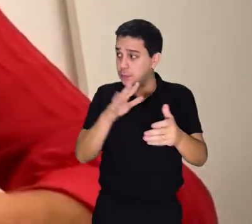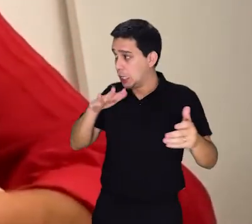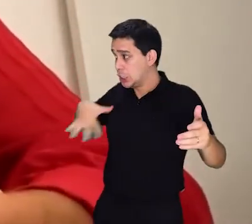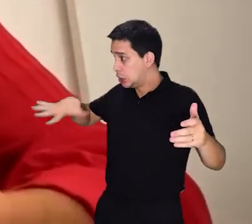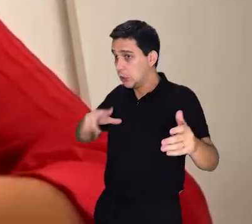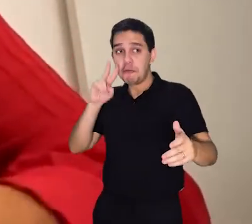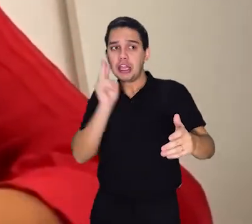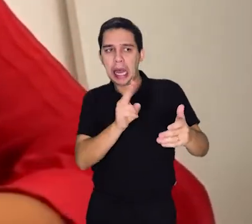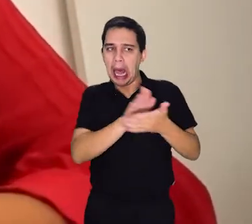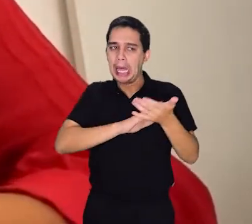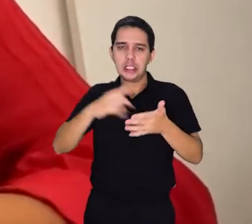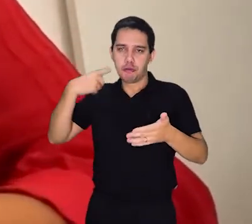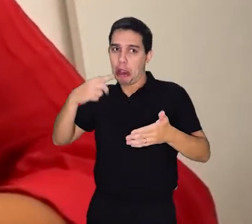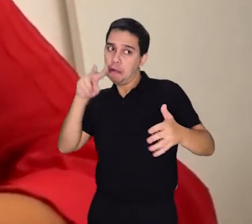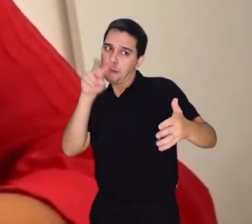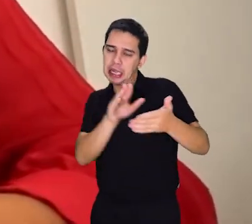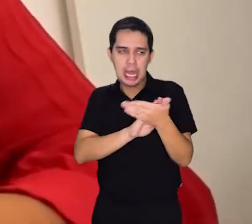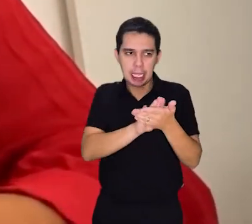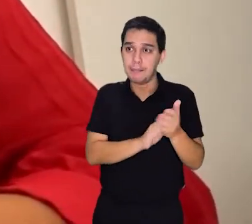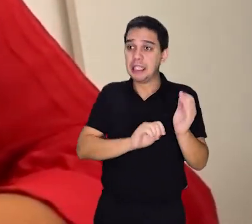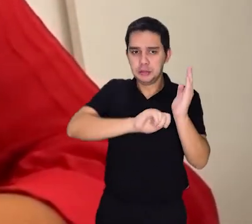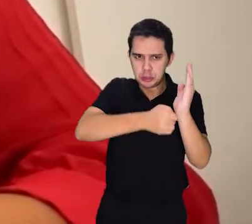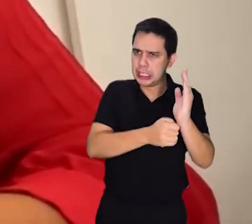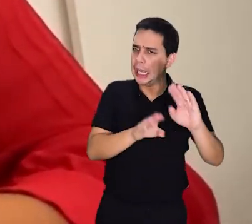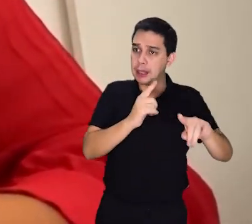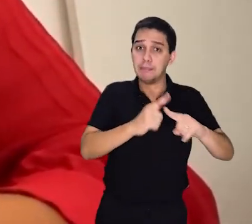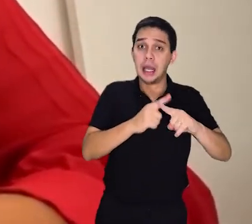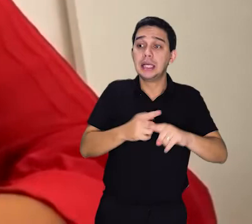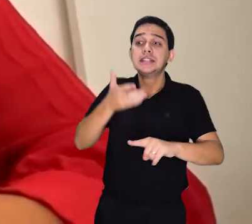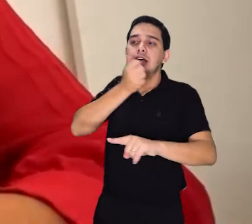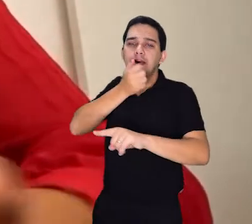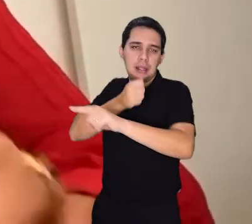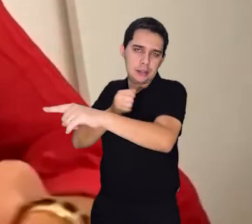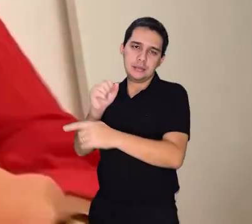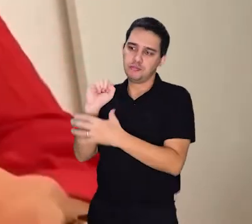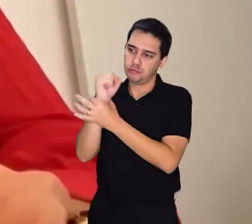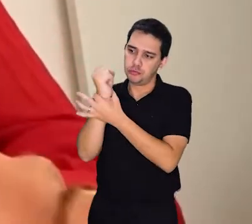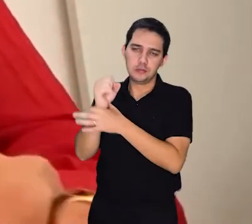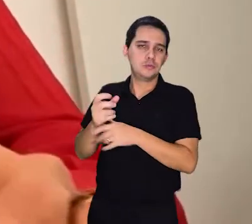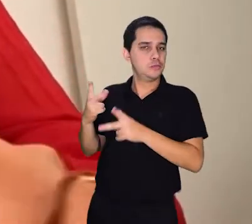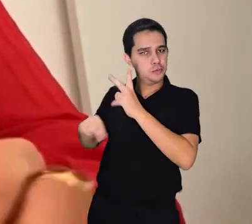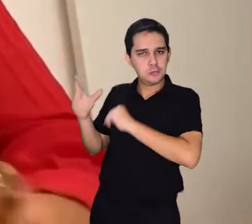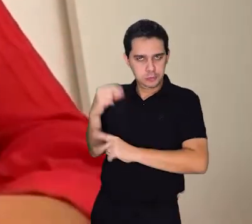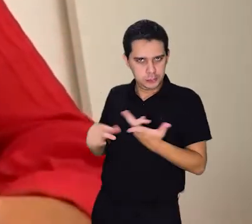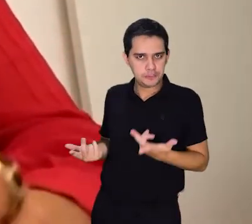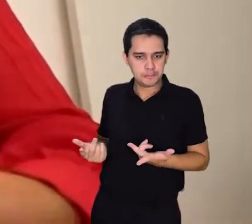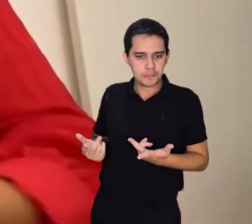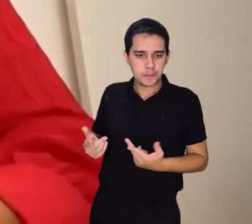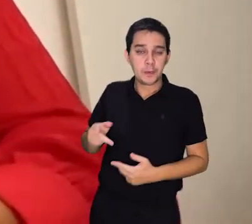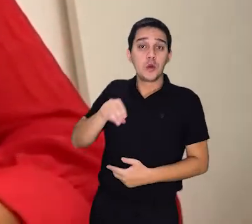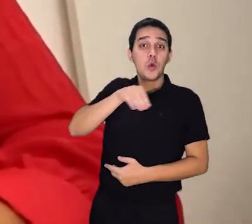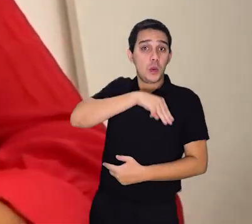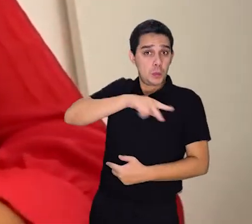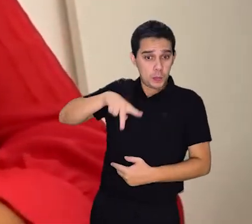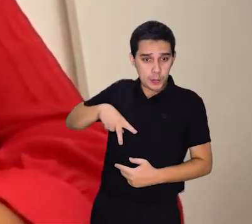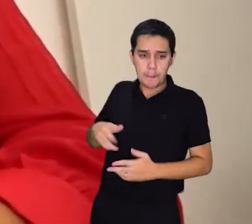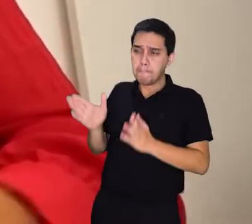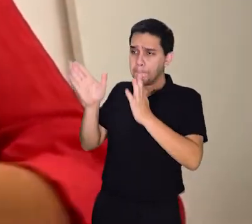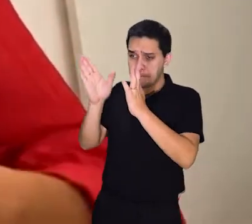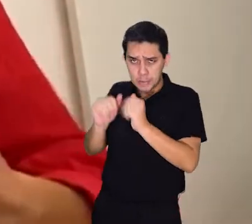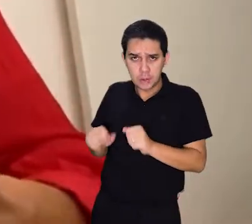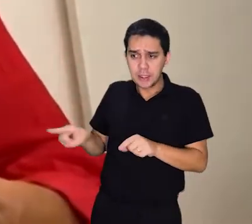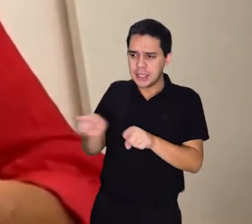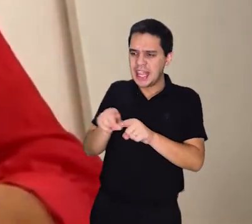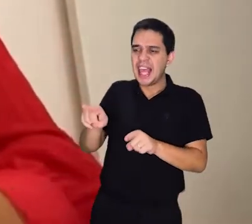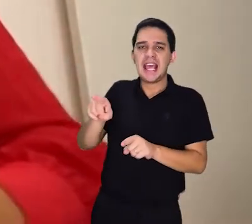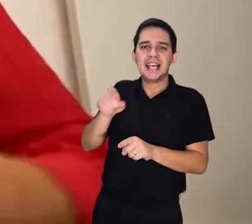no entender do Ministério Público, que esses adolescentes têm desses agentes. O Ministério Público pediu a imediata substituição, né, na